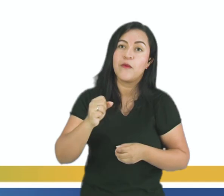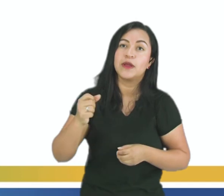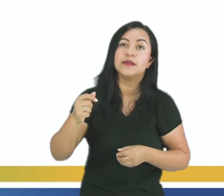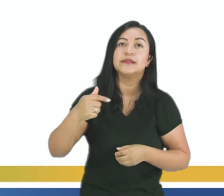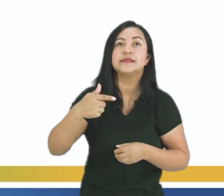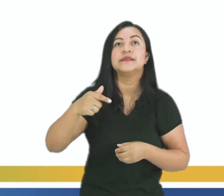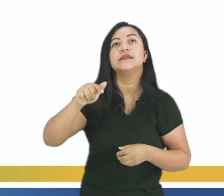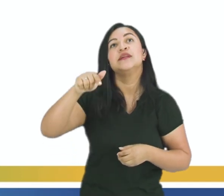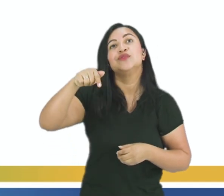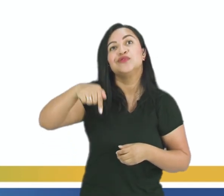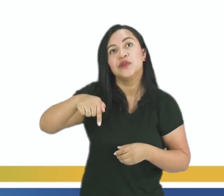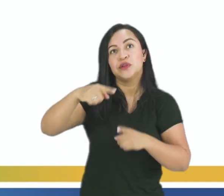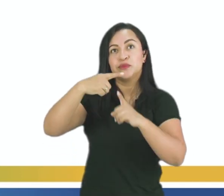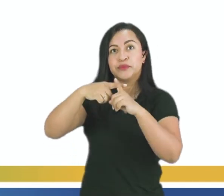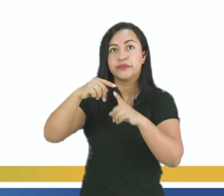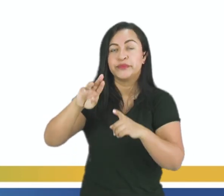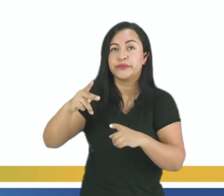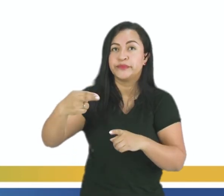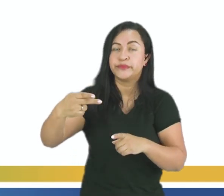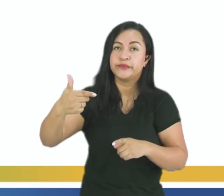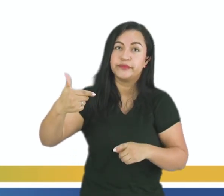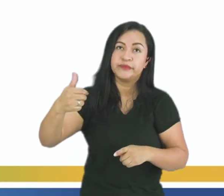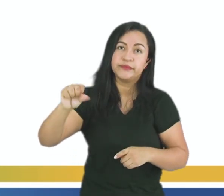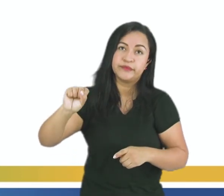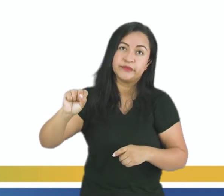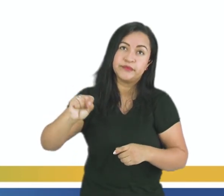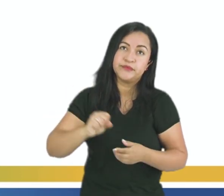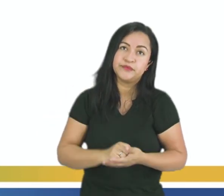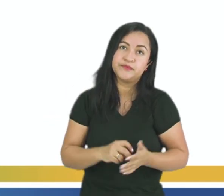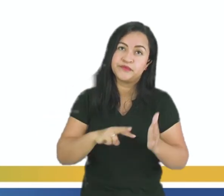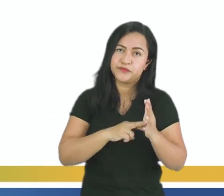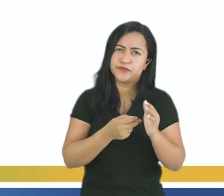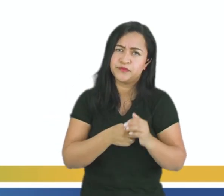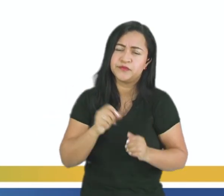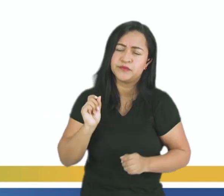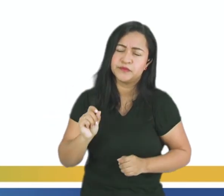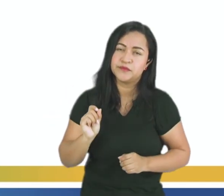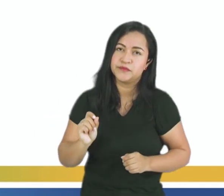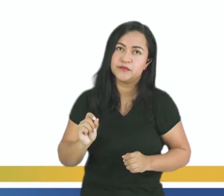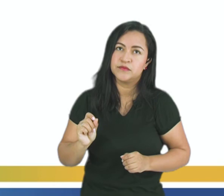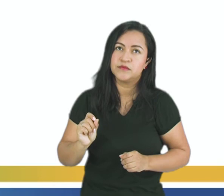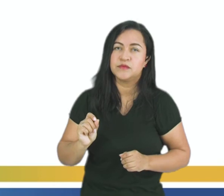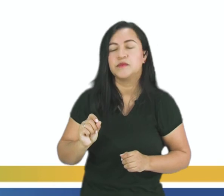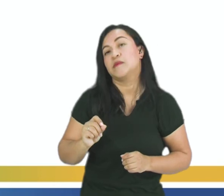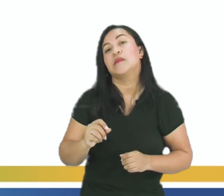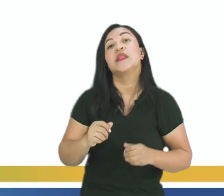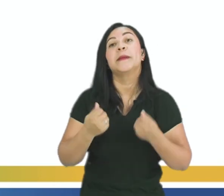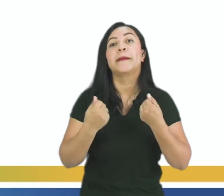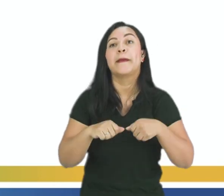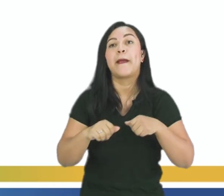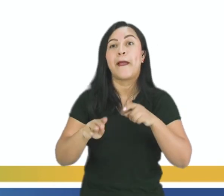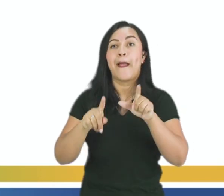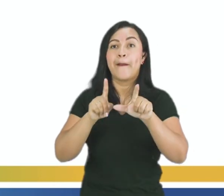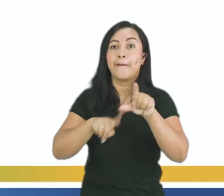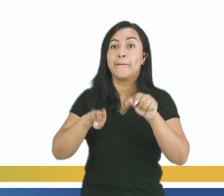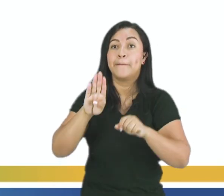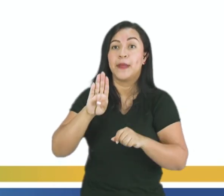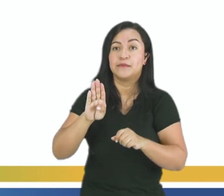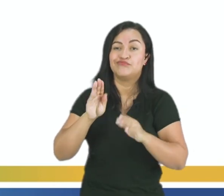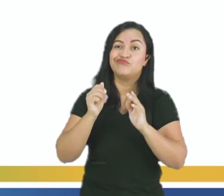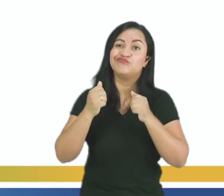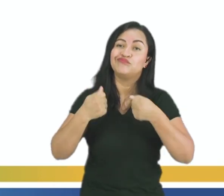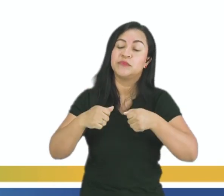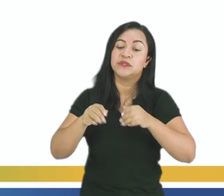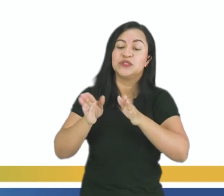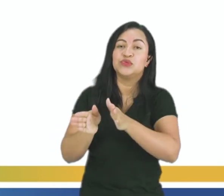b igual a 18. Então, isso quer dizer que a incógnita b precisa, né, ser isolada aí do lado